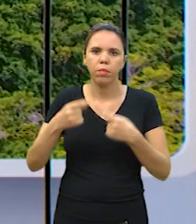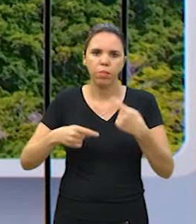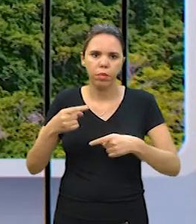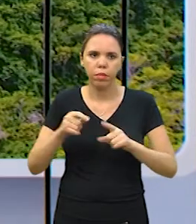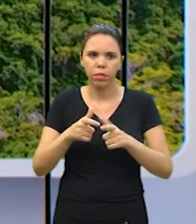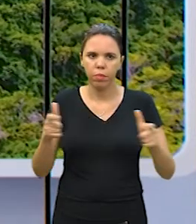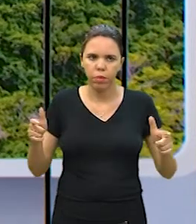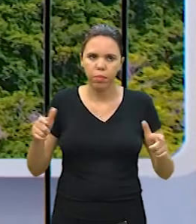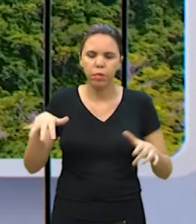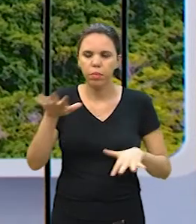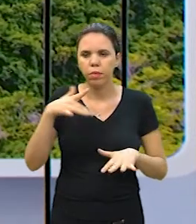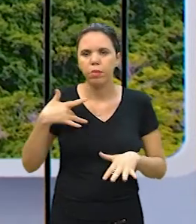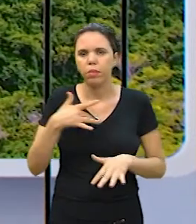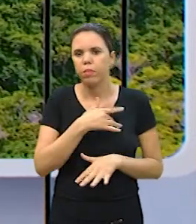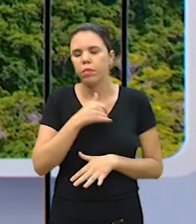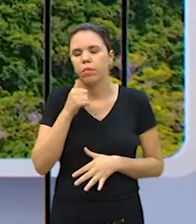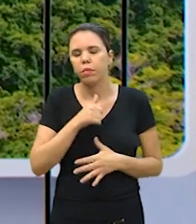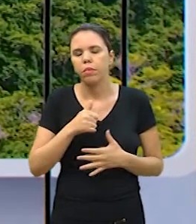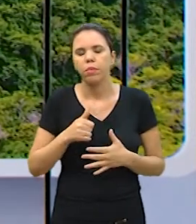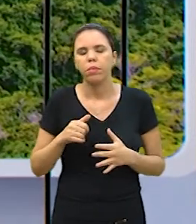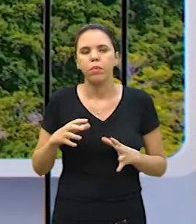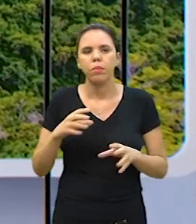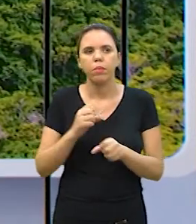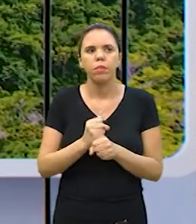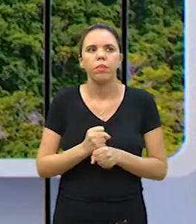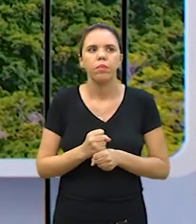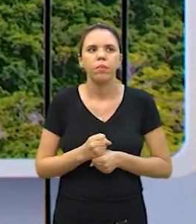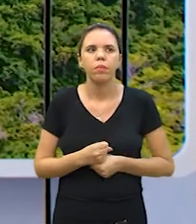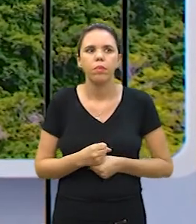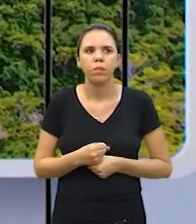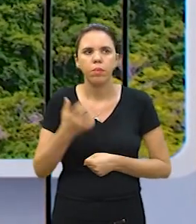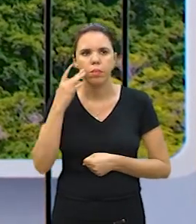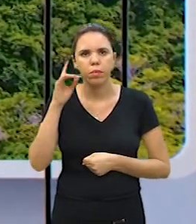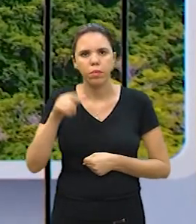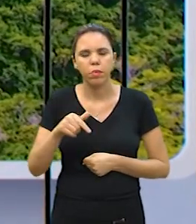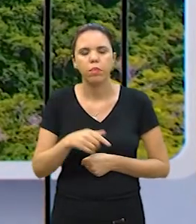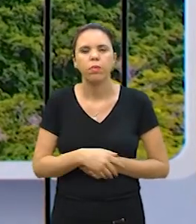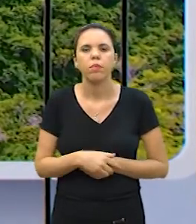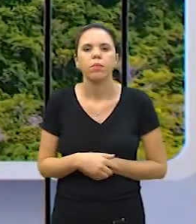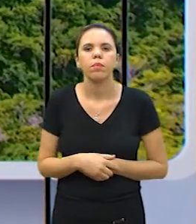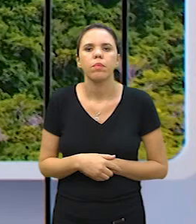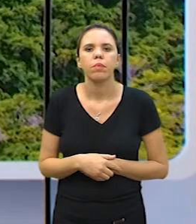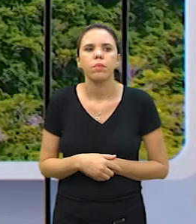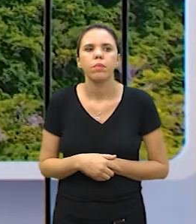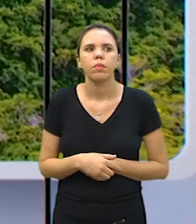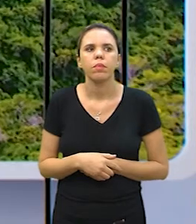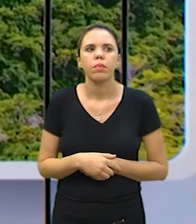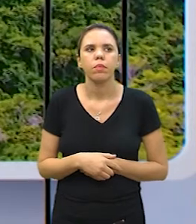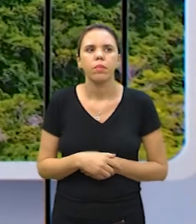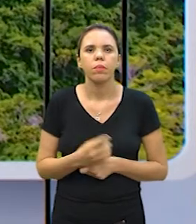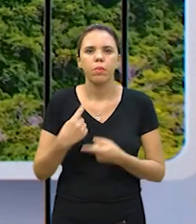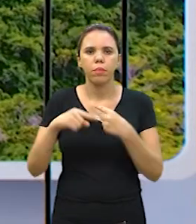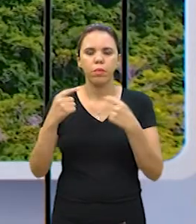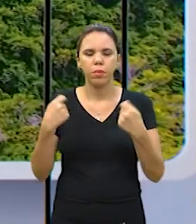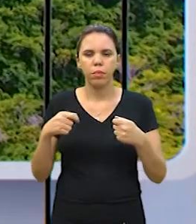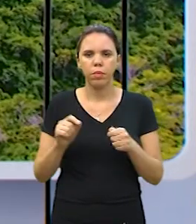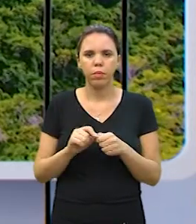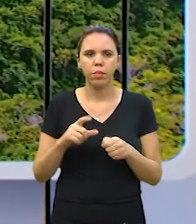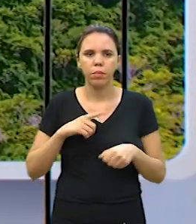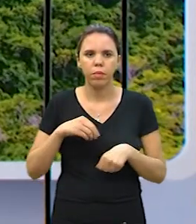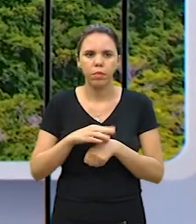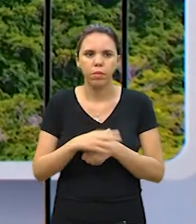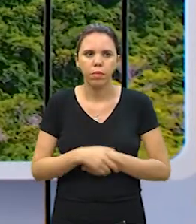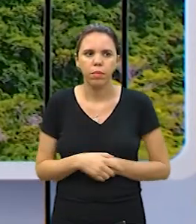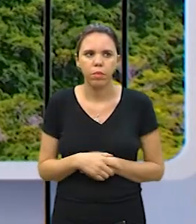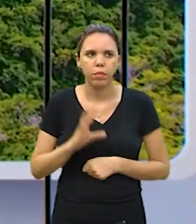uma discussão mais ampla sobre a saúde da mulher como um todo, né? Eu acho que essa é o grande salto que nós